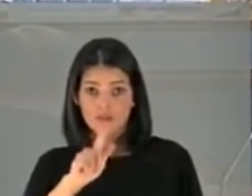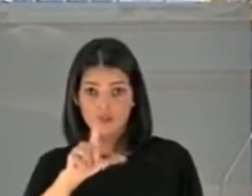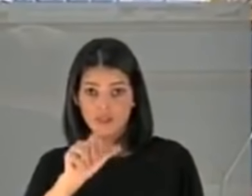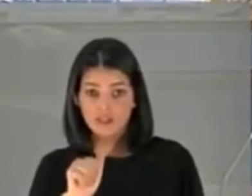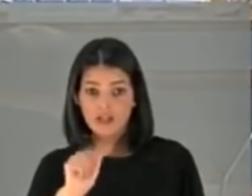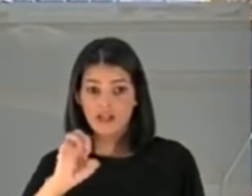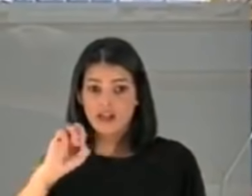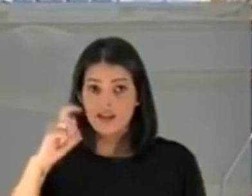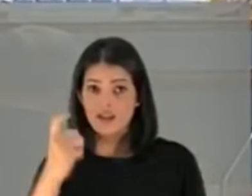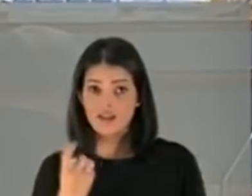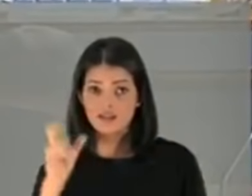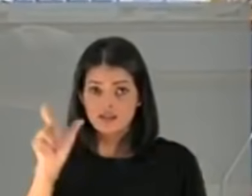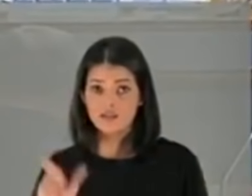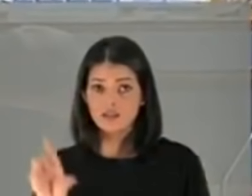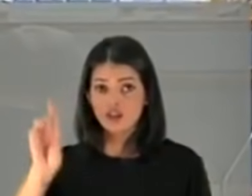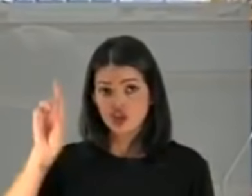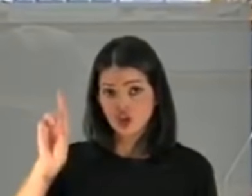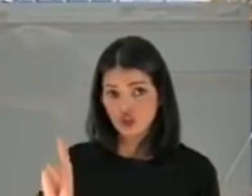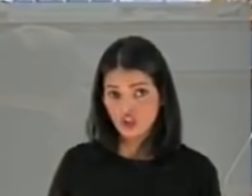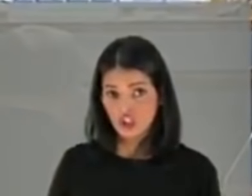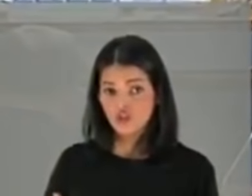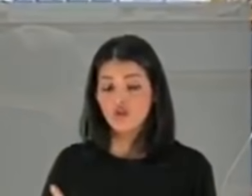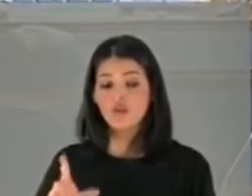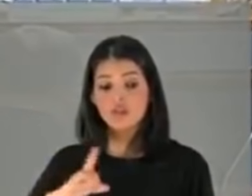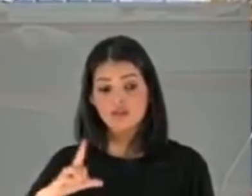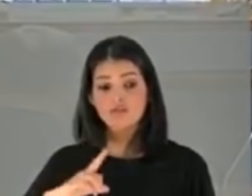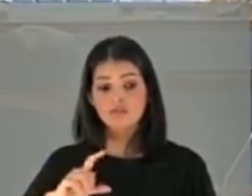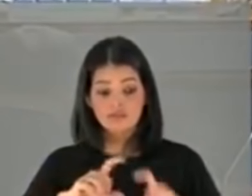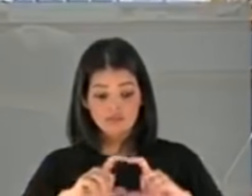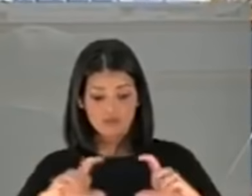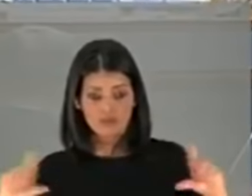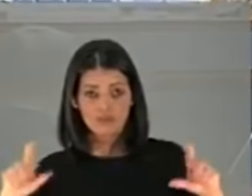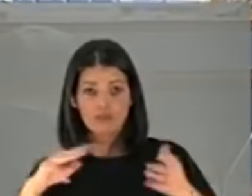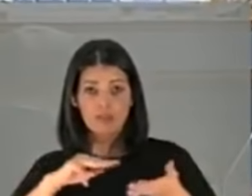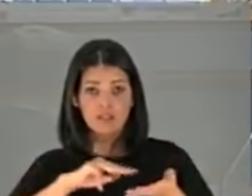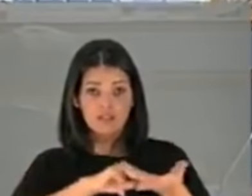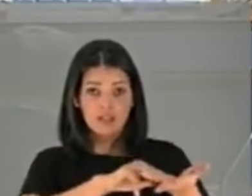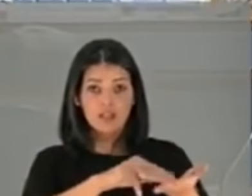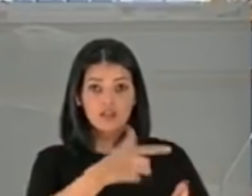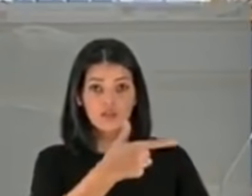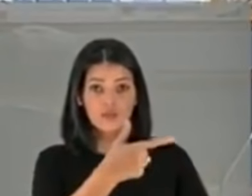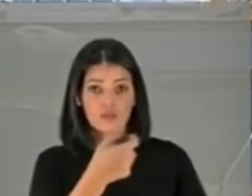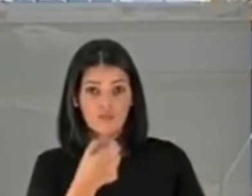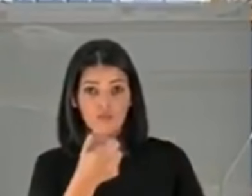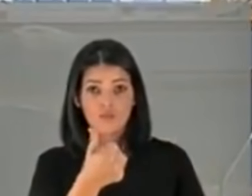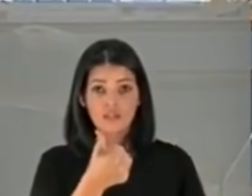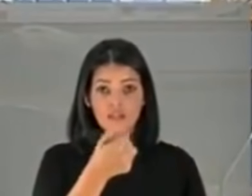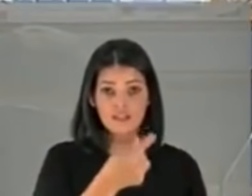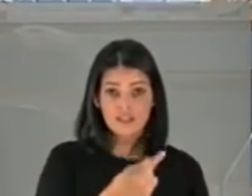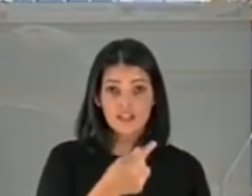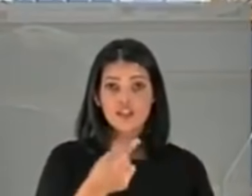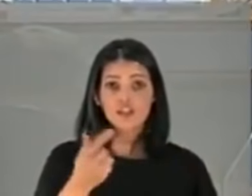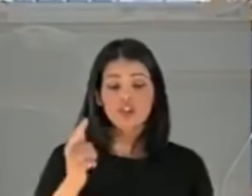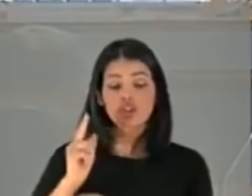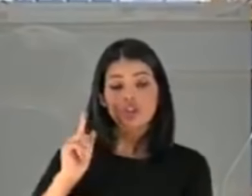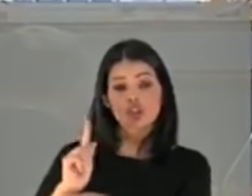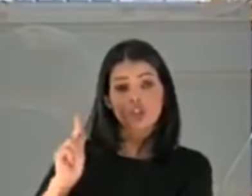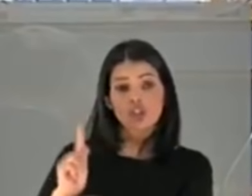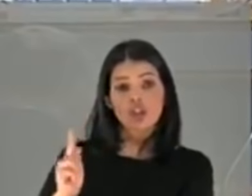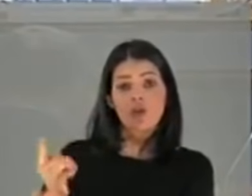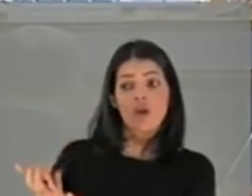um ex-diretor e ela faz parte de uma mensagem que foi colocada em 2017 na gestão da outra